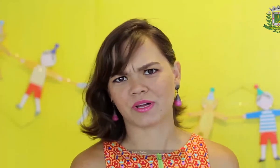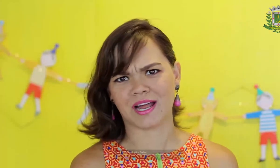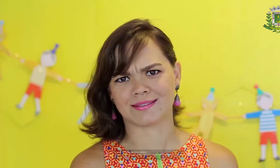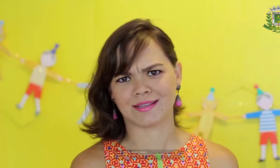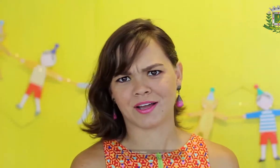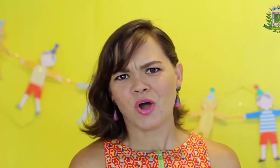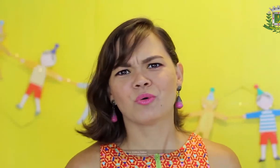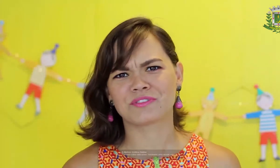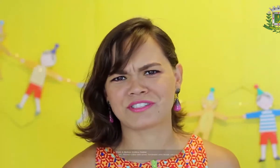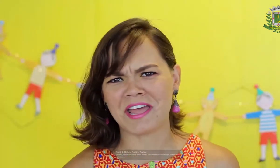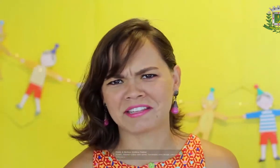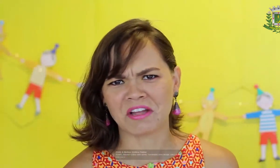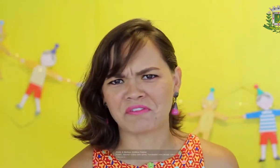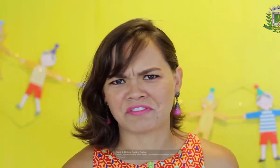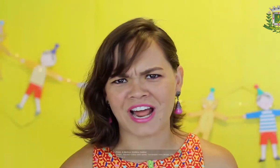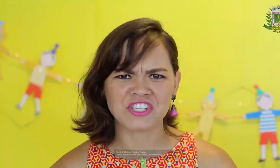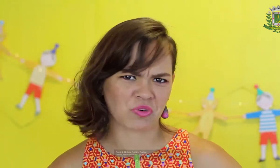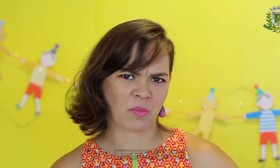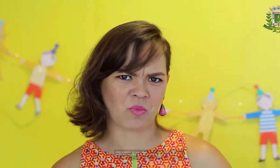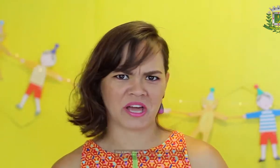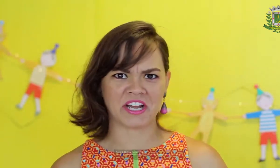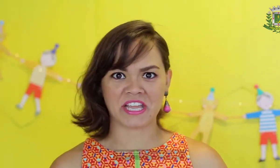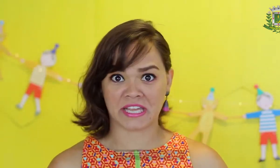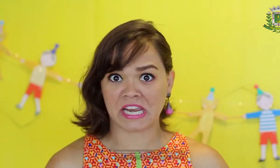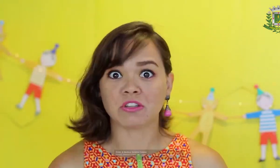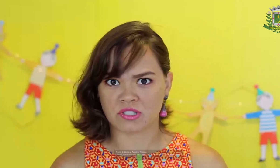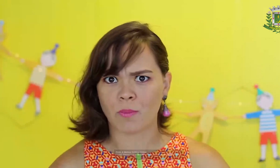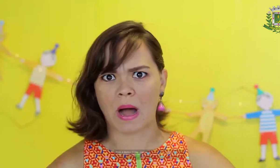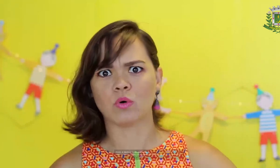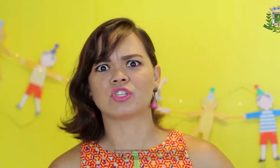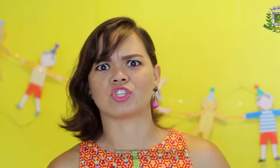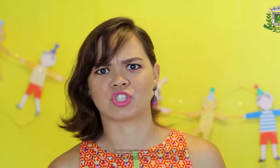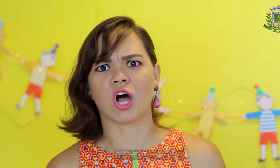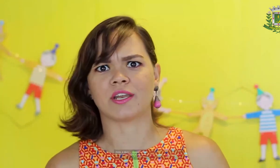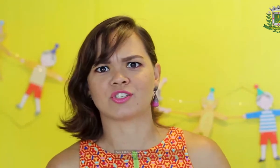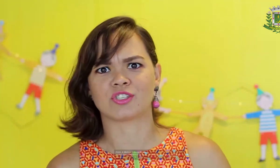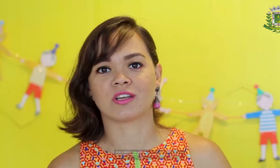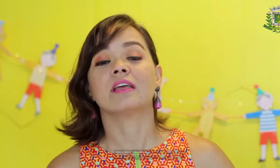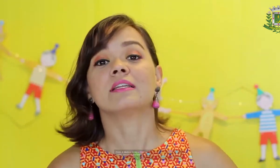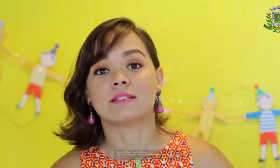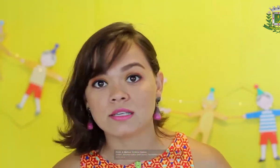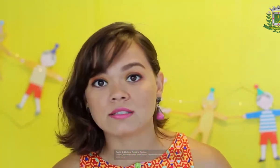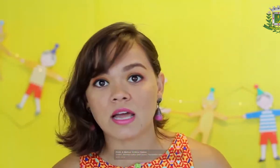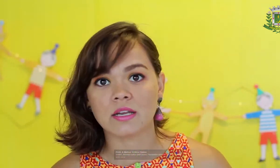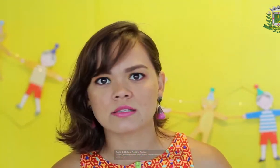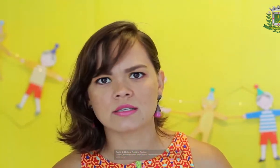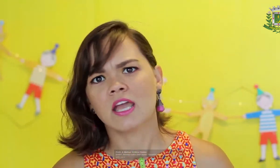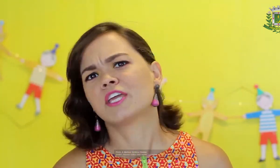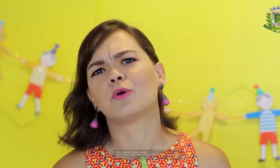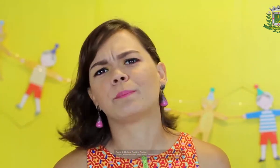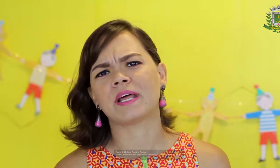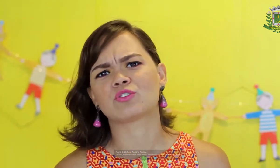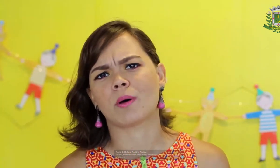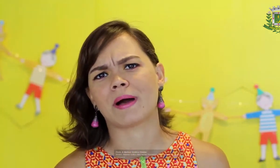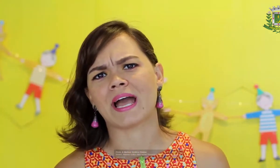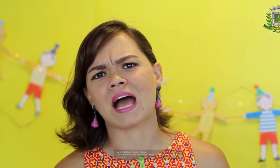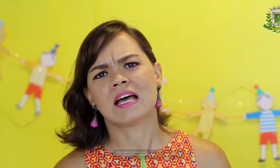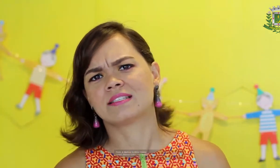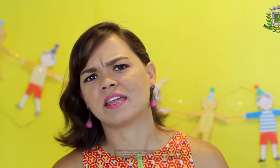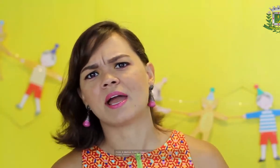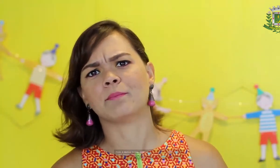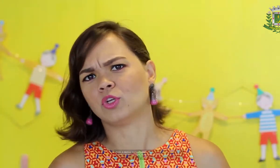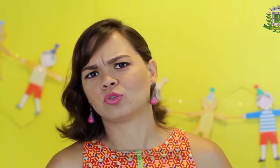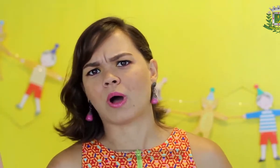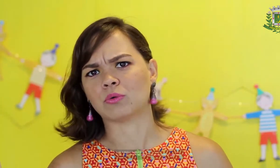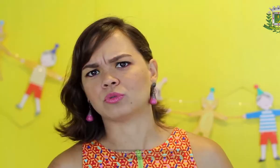Niamh achou graça. Um ser tão frágil como uma aranha querendo seu baú de histórias? Disse Anansi que o preço a